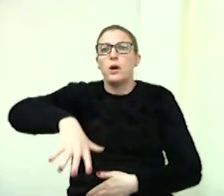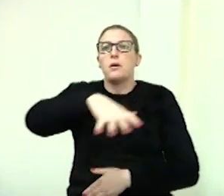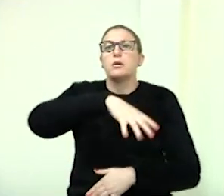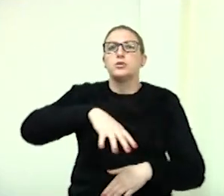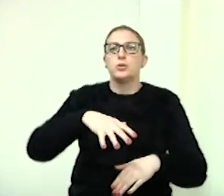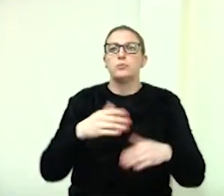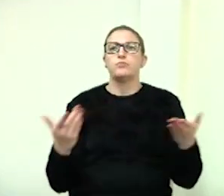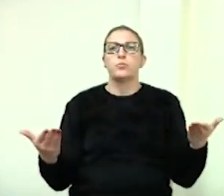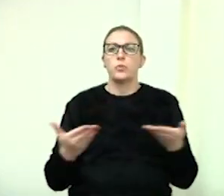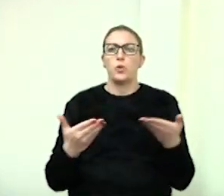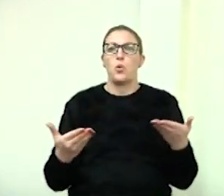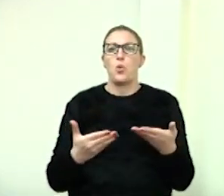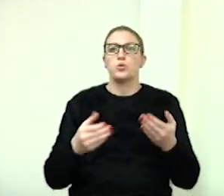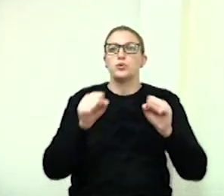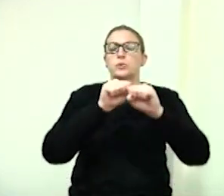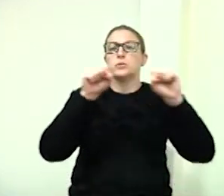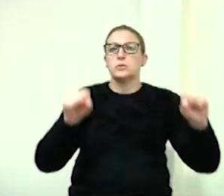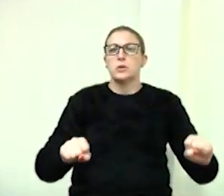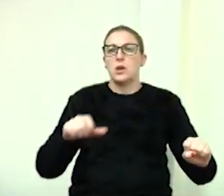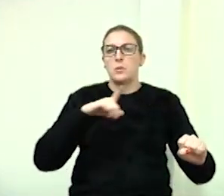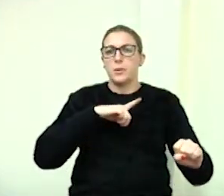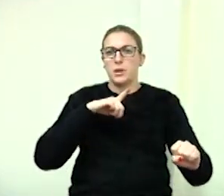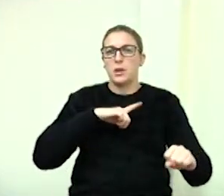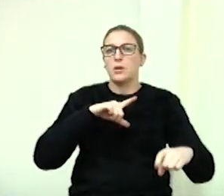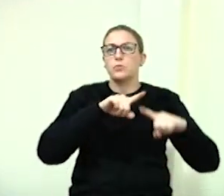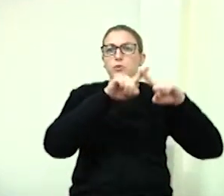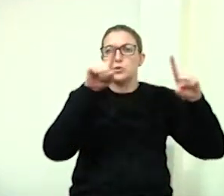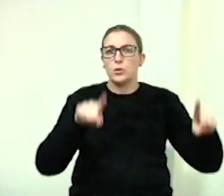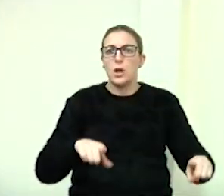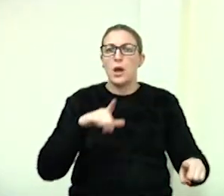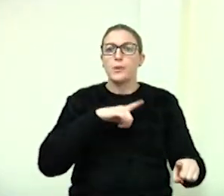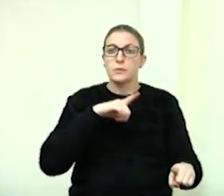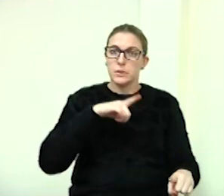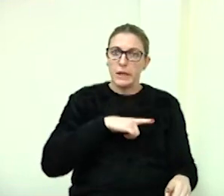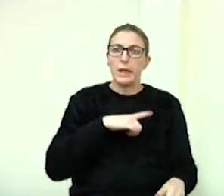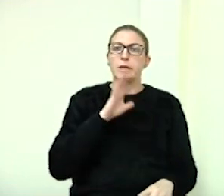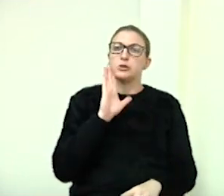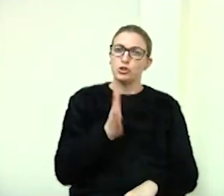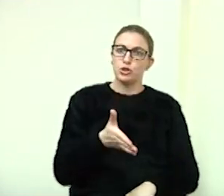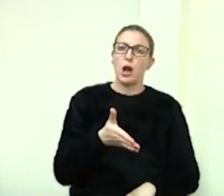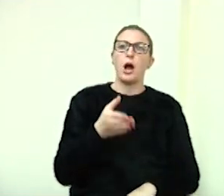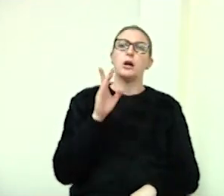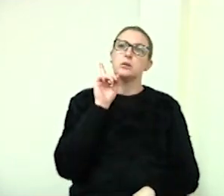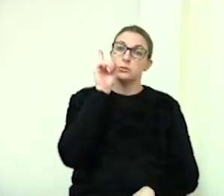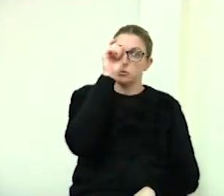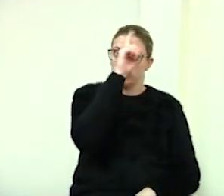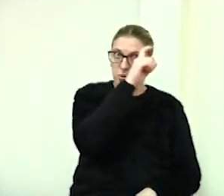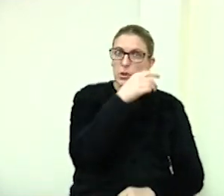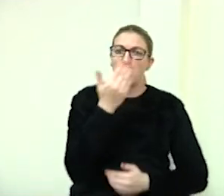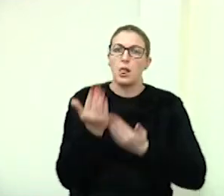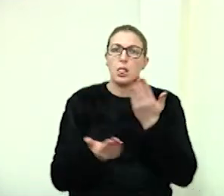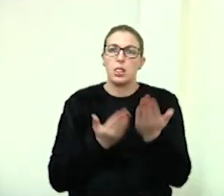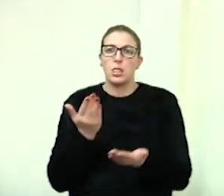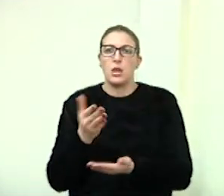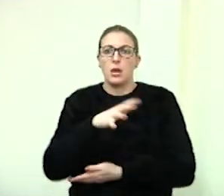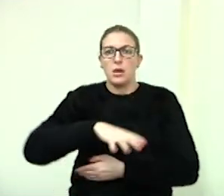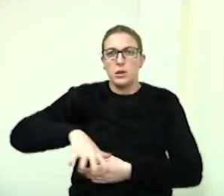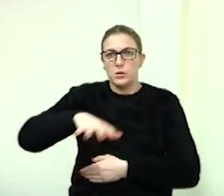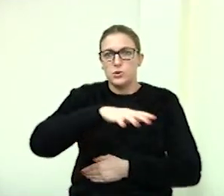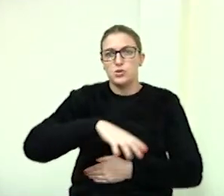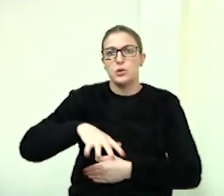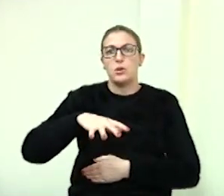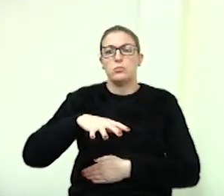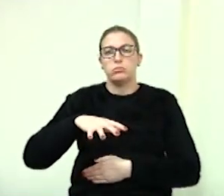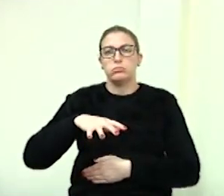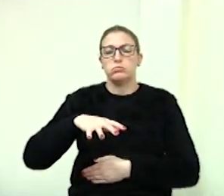Hoje, com o sistema que tem, com os funcionários que tem, já existe a dificuldade de atender a região como um todo, que é uma das maiores produtoras de